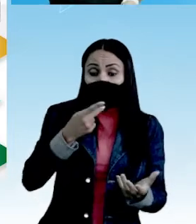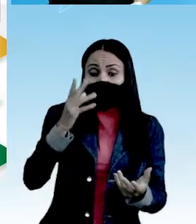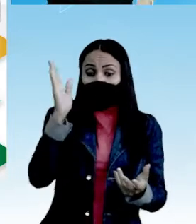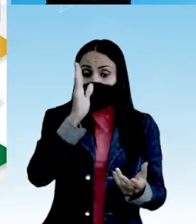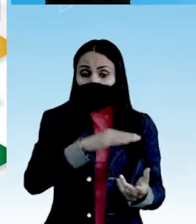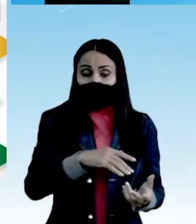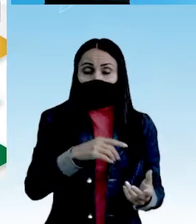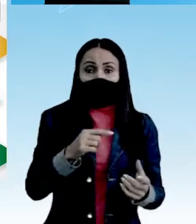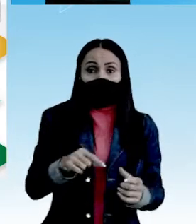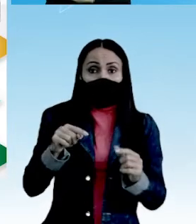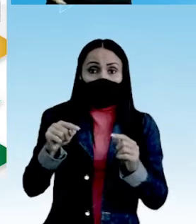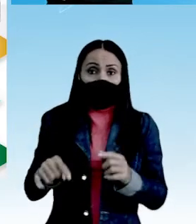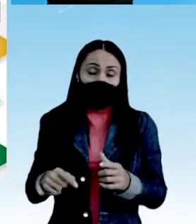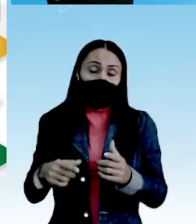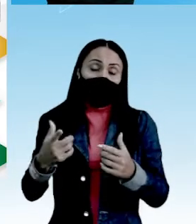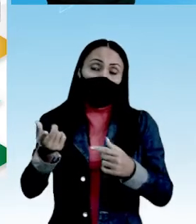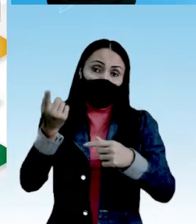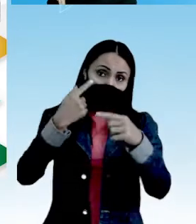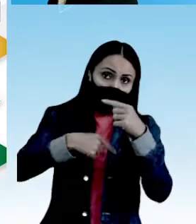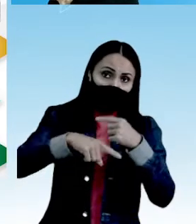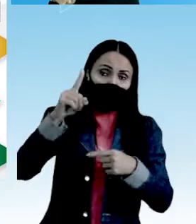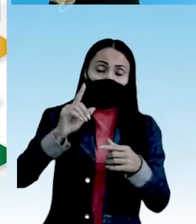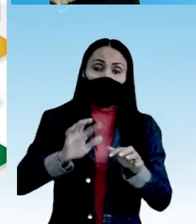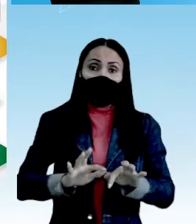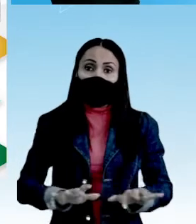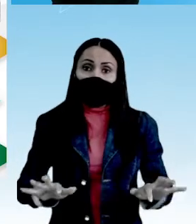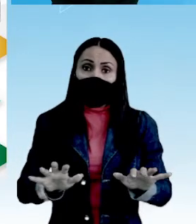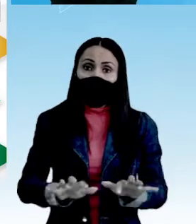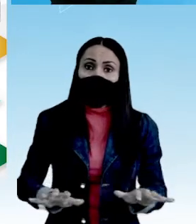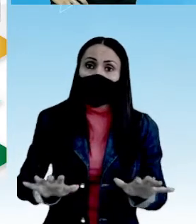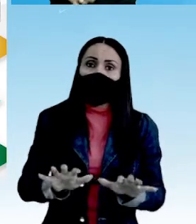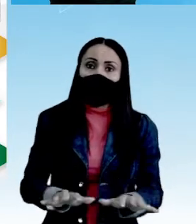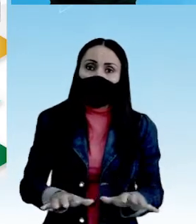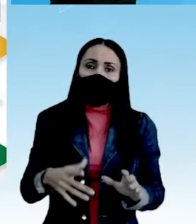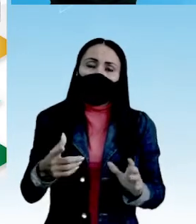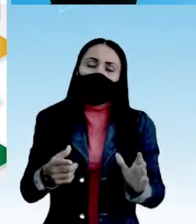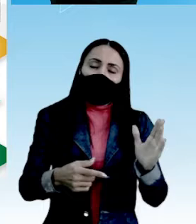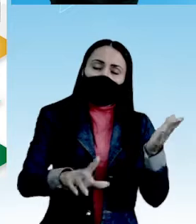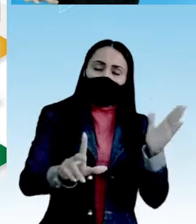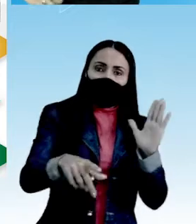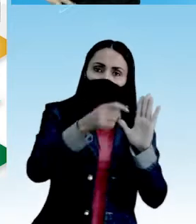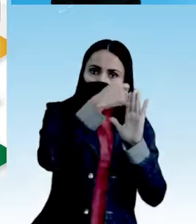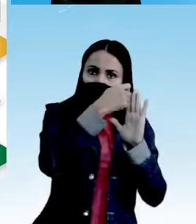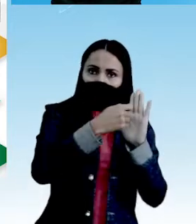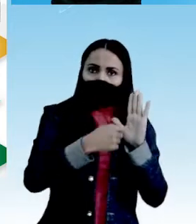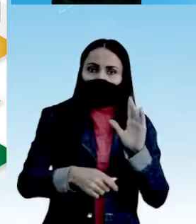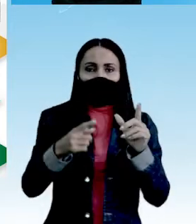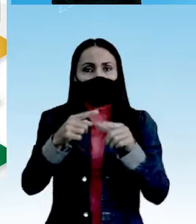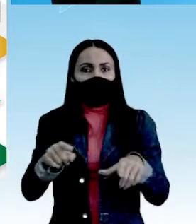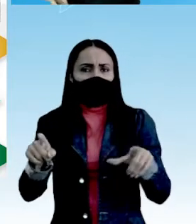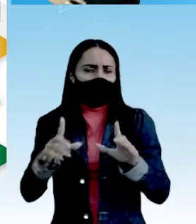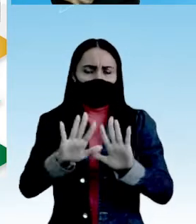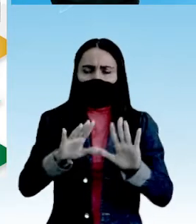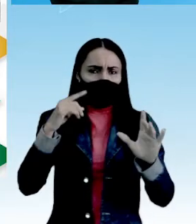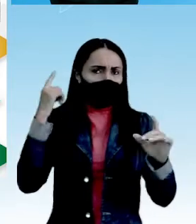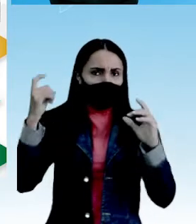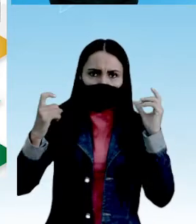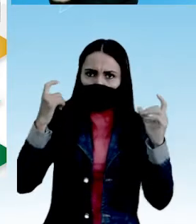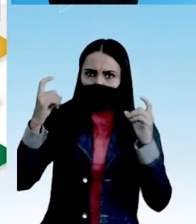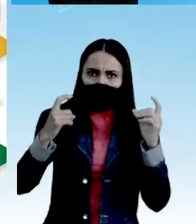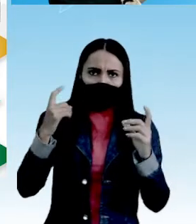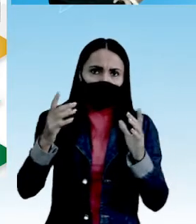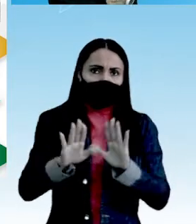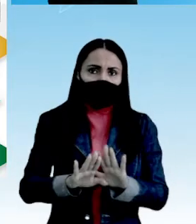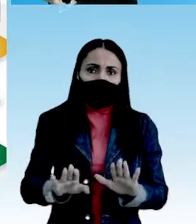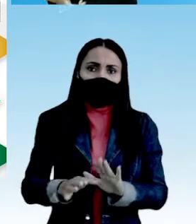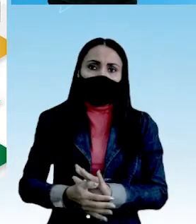sucesso, então não ajudou bastante, não ajudou ela na sua reputação. Mas ela nunca teve, ela não se preocupava muito com isso, então ela sempre usou a